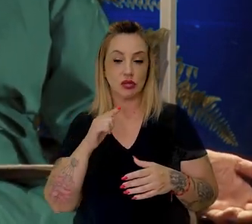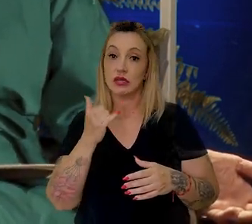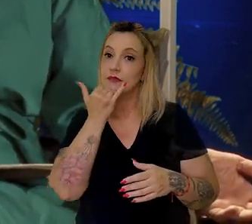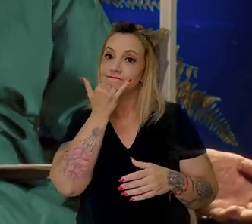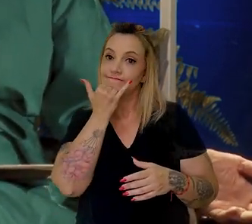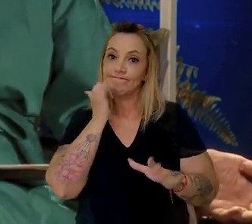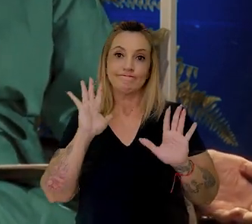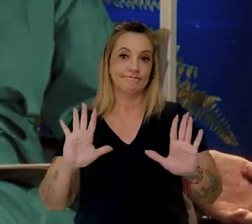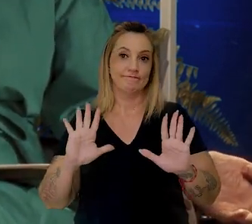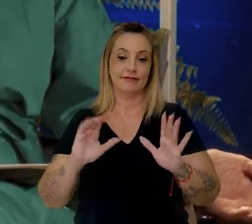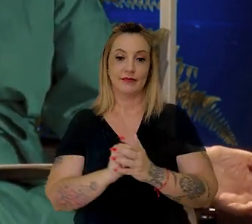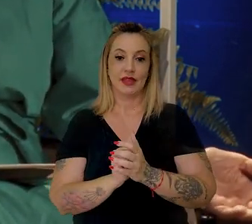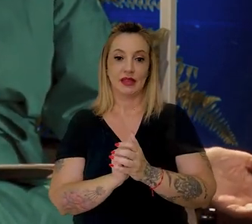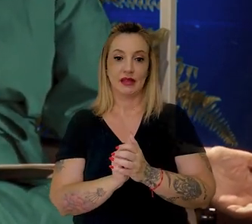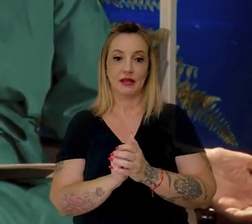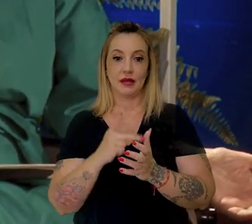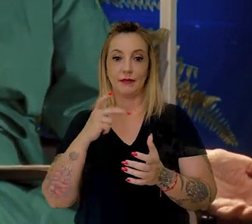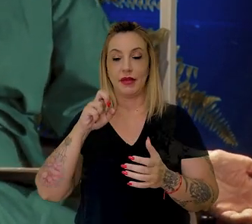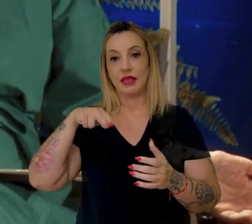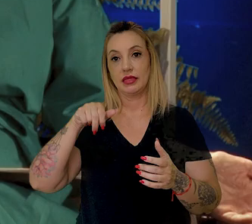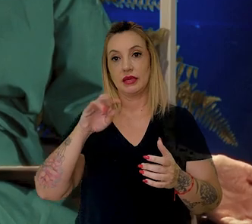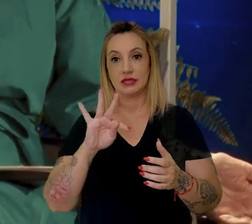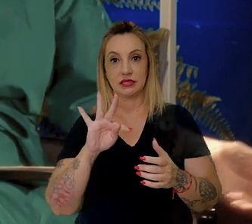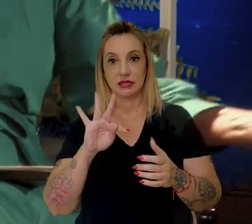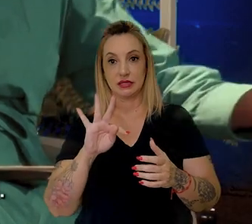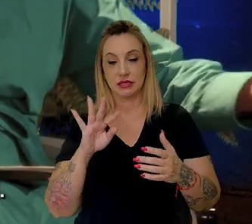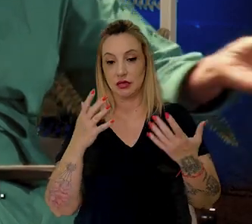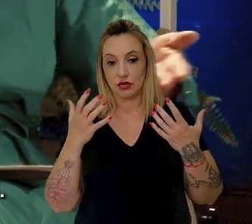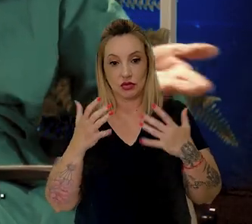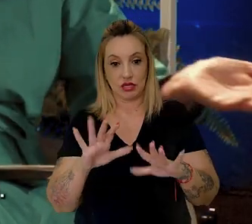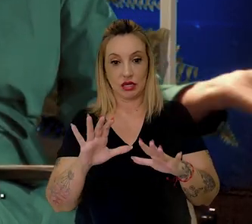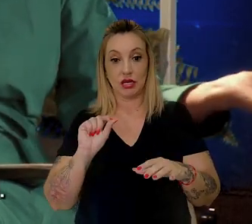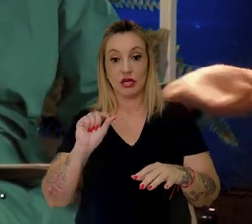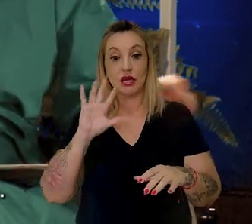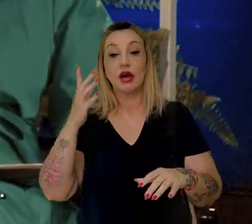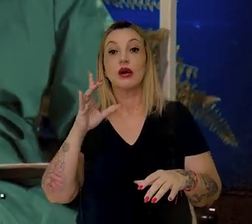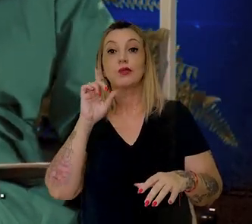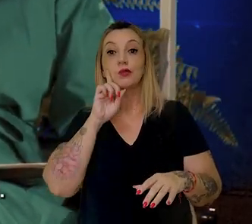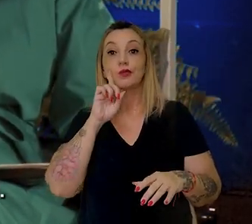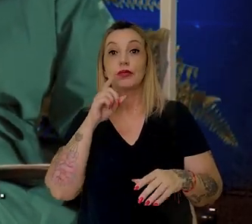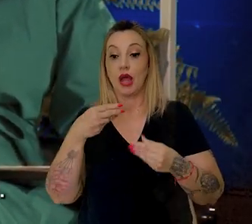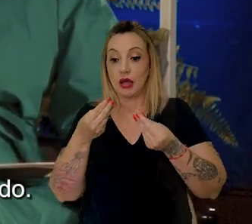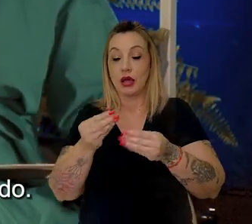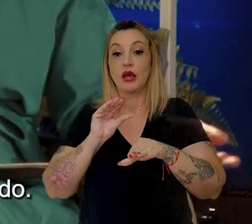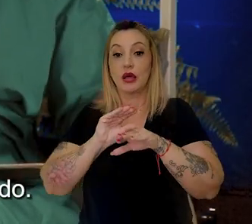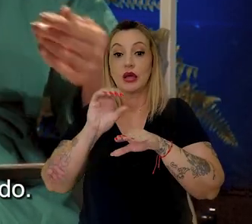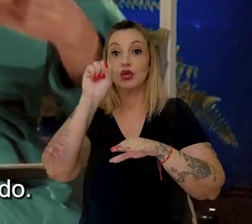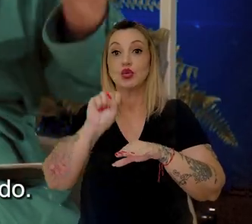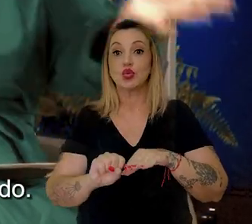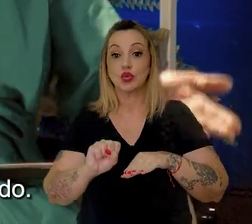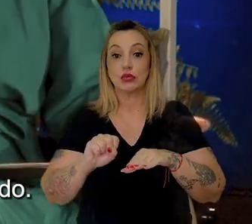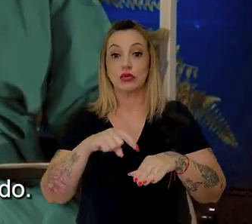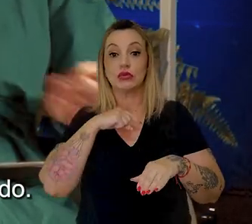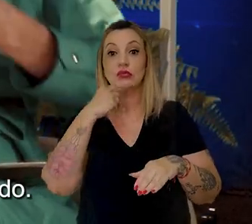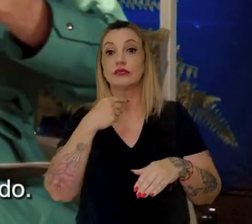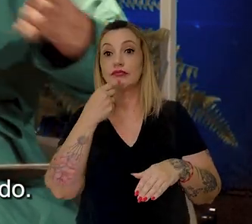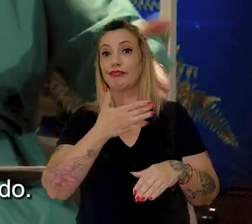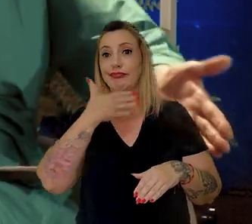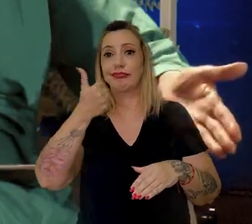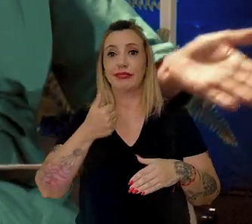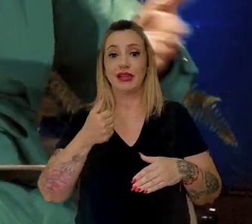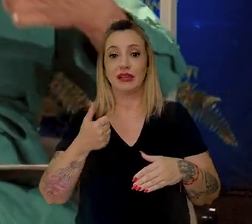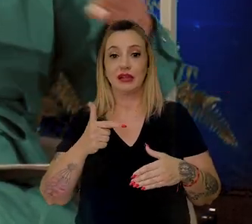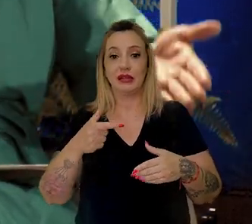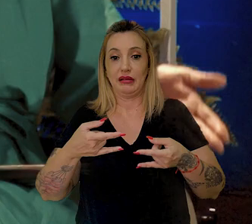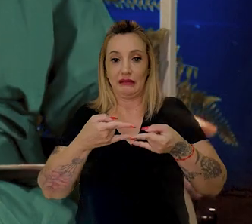perdoem isso aí é pinat nem quero que foi o que aconteceu Estados Unidos mandou quanto para Rio Grande do Sul nada que preferia nem ter recebido